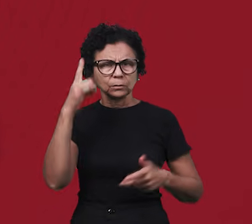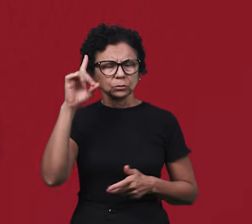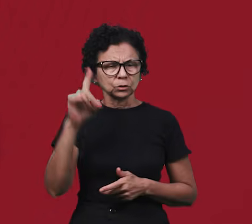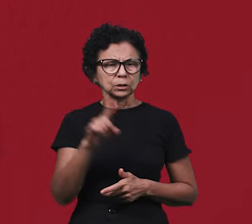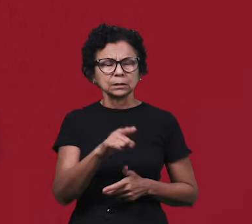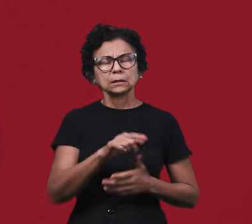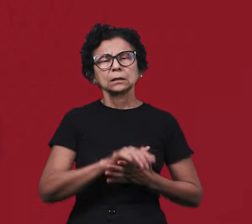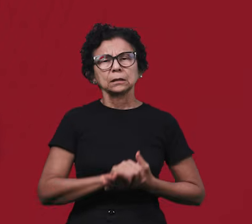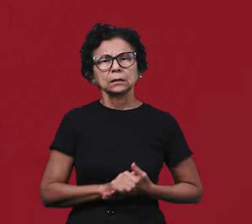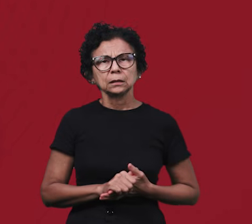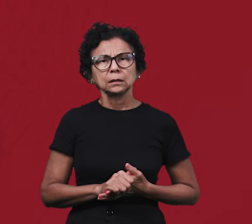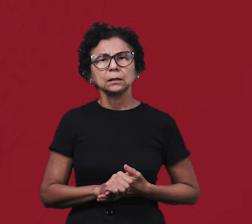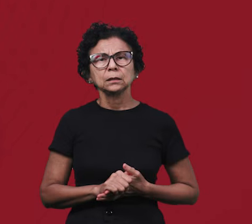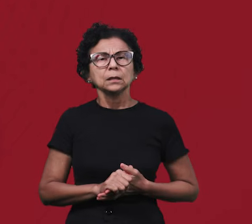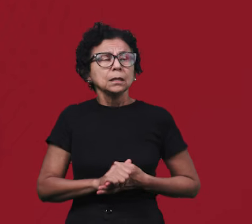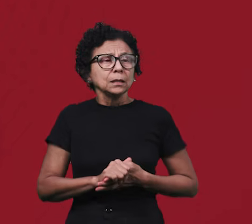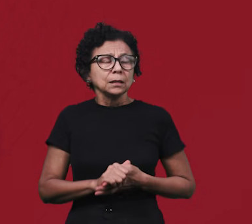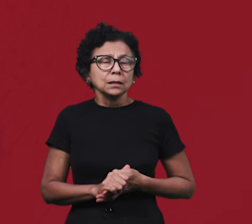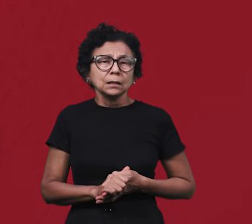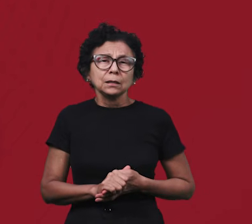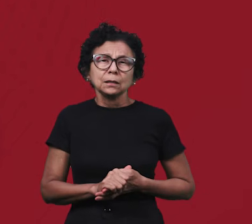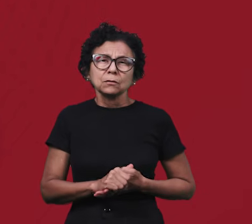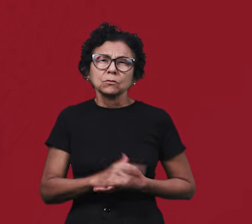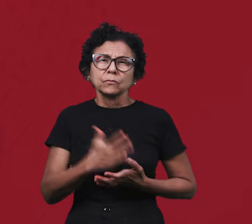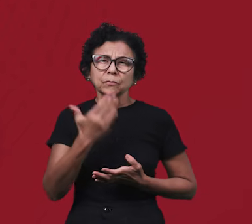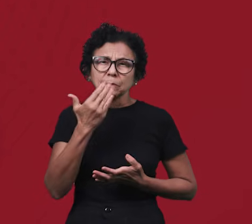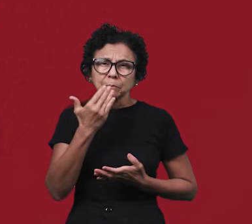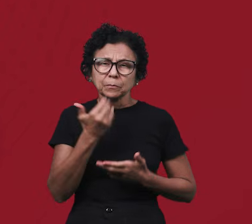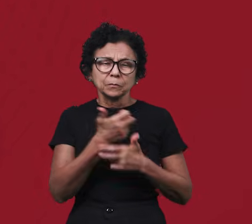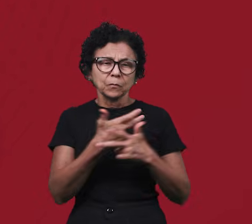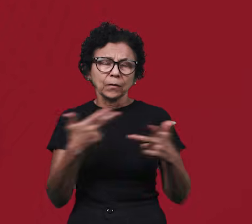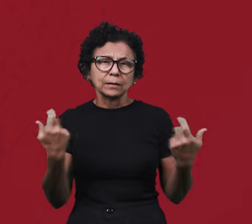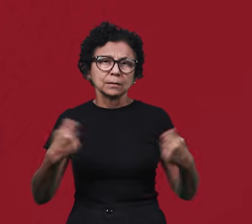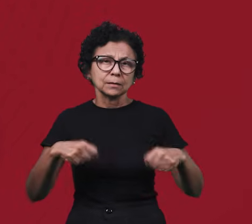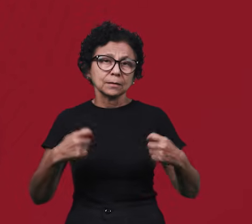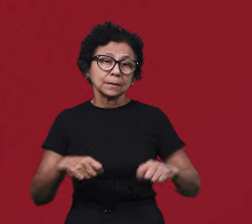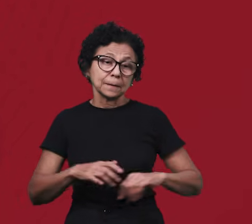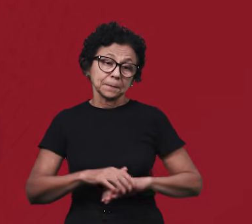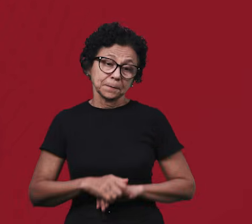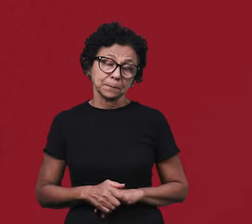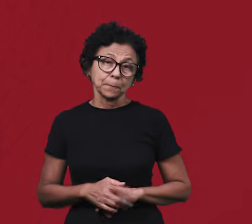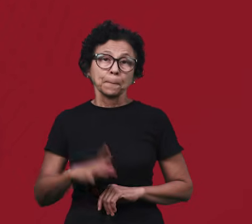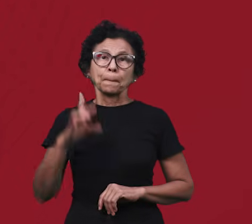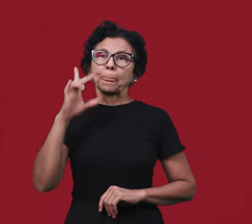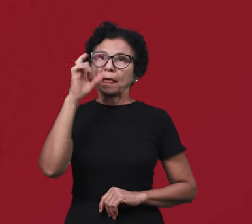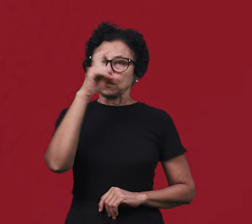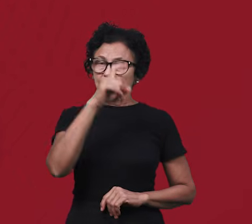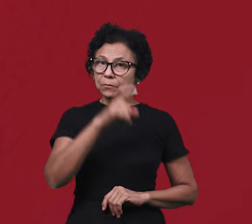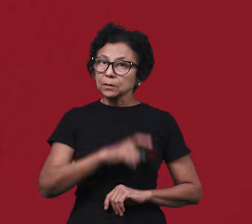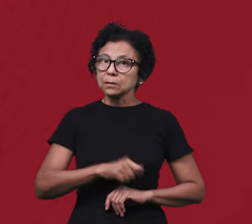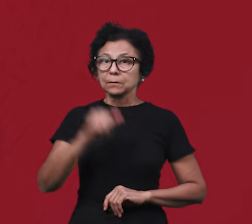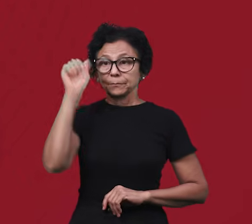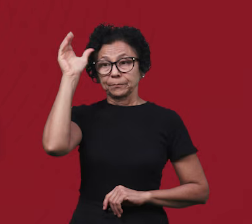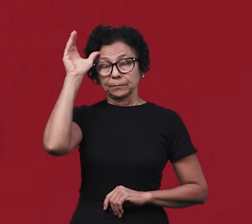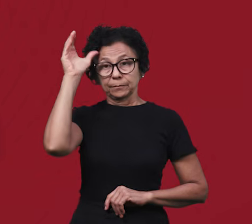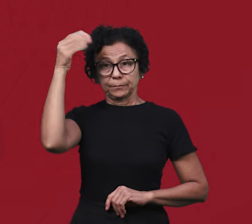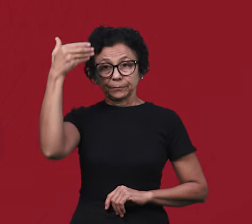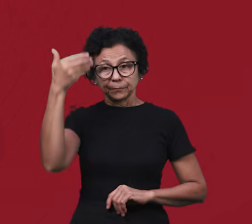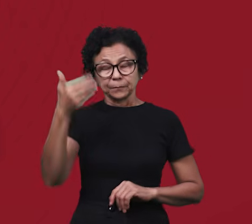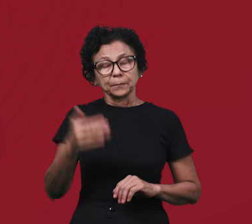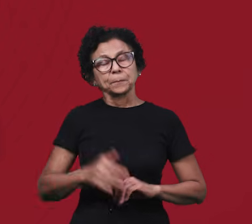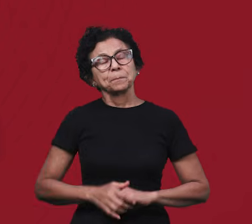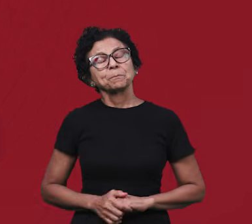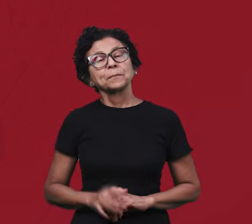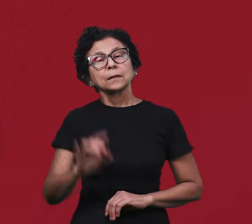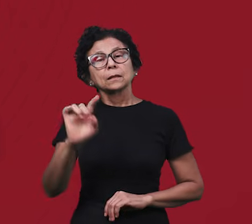e acolhidos neste momento difícil, que as coisas não são fáceis de se resolver. Depois,